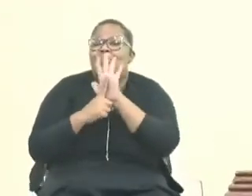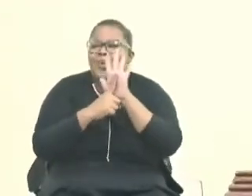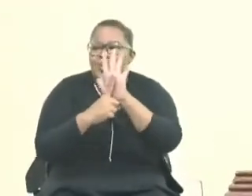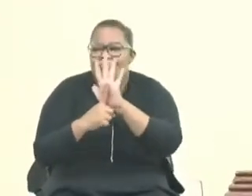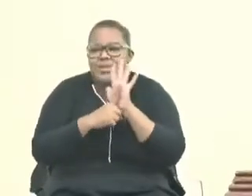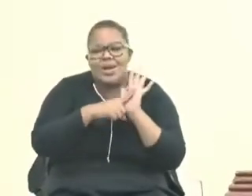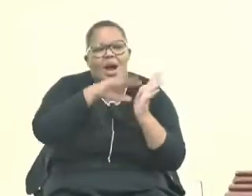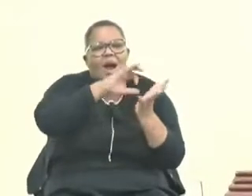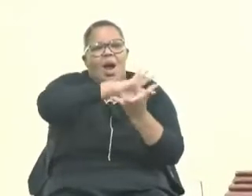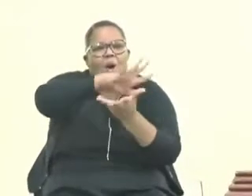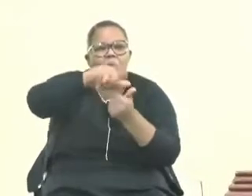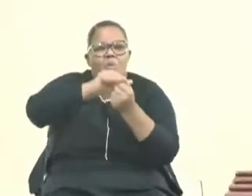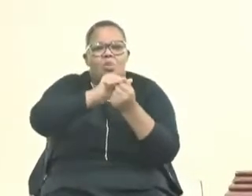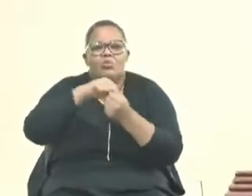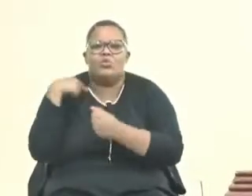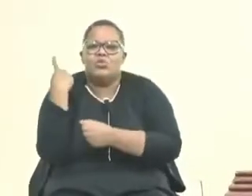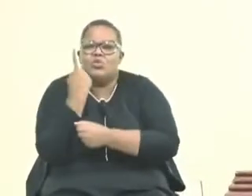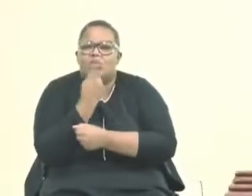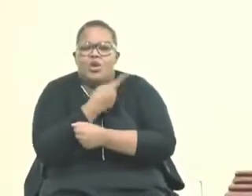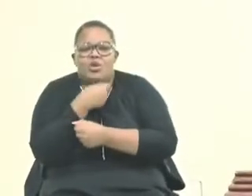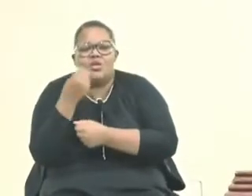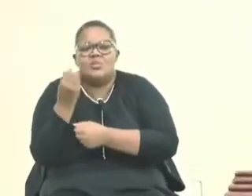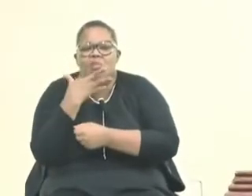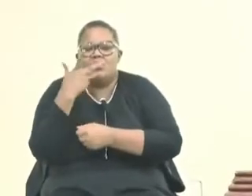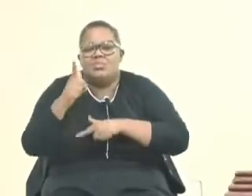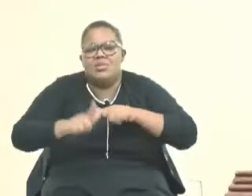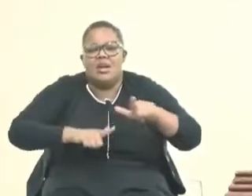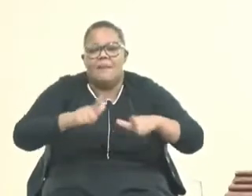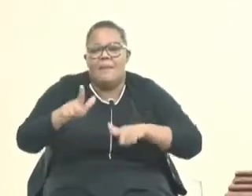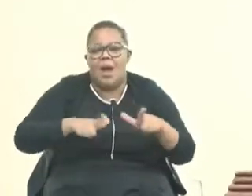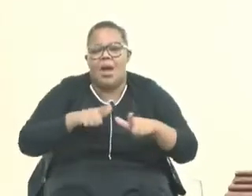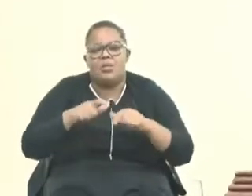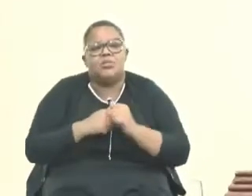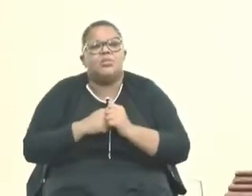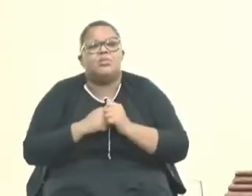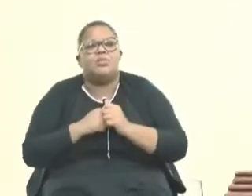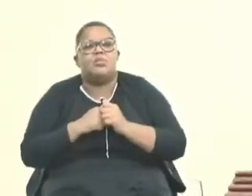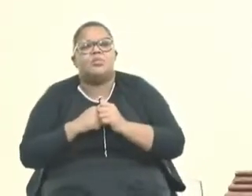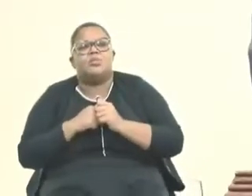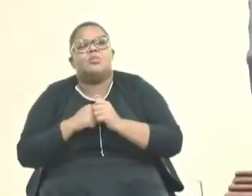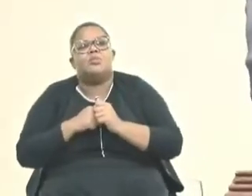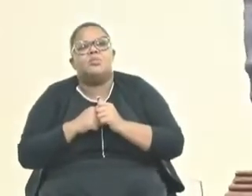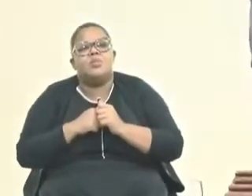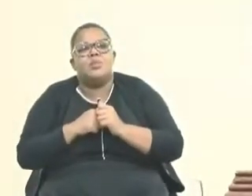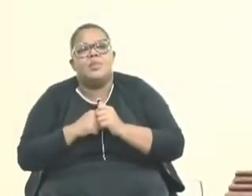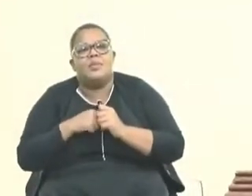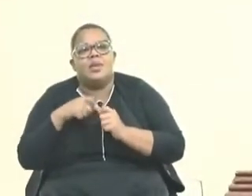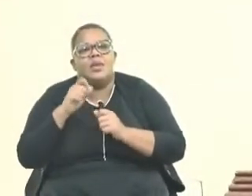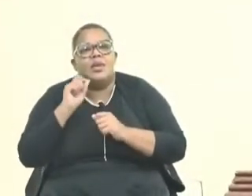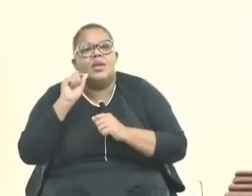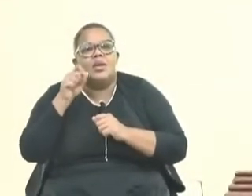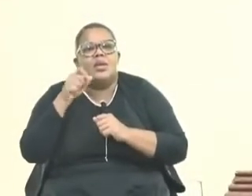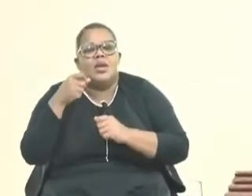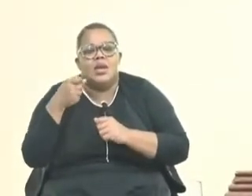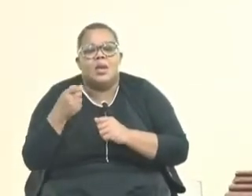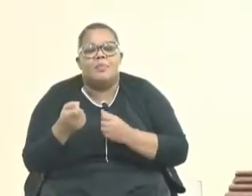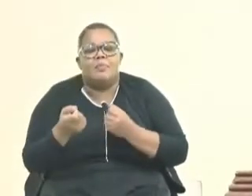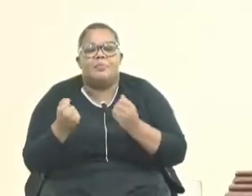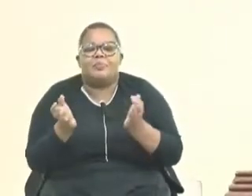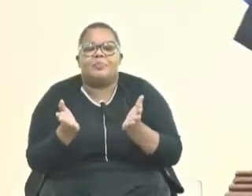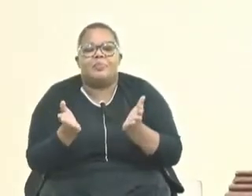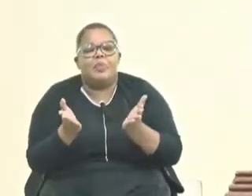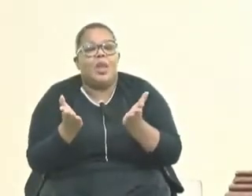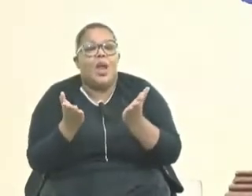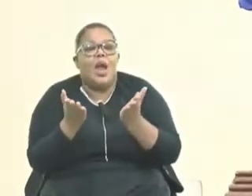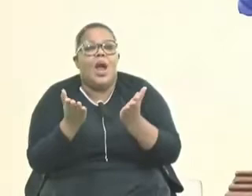vossas boas obras há um ditado que diz principalmente no campo do direito que a mulher de César